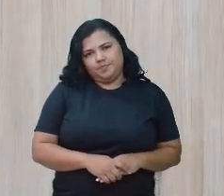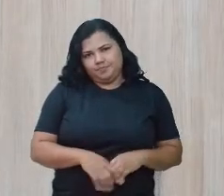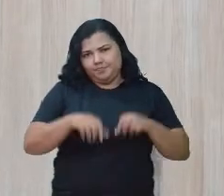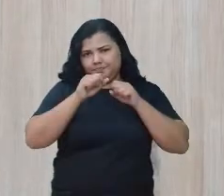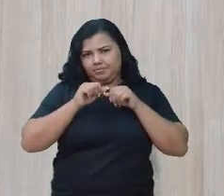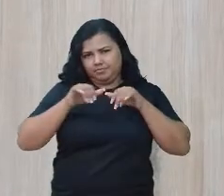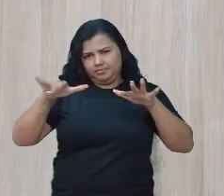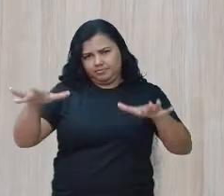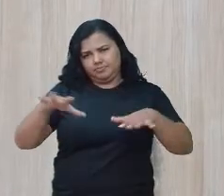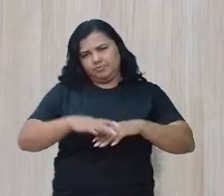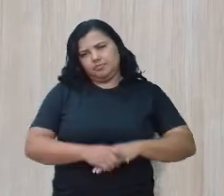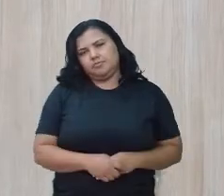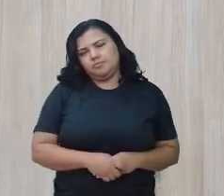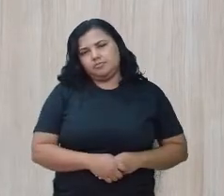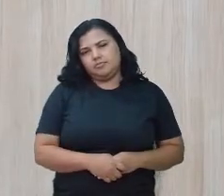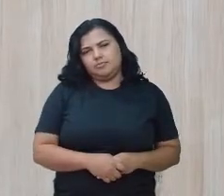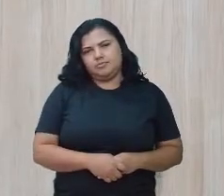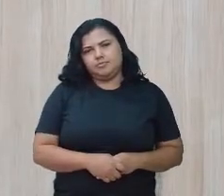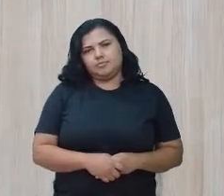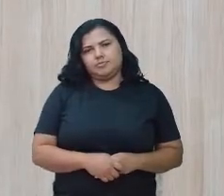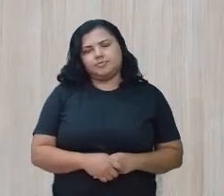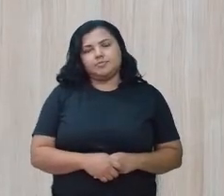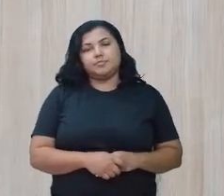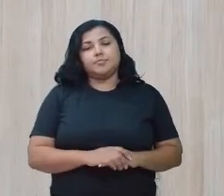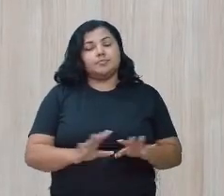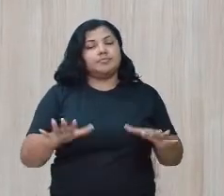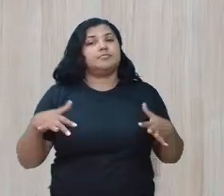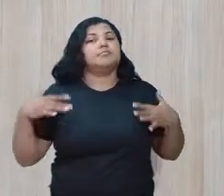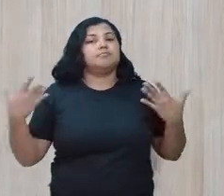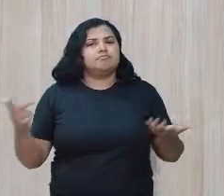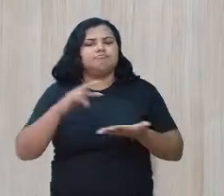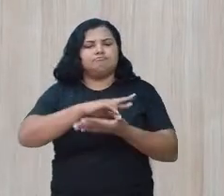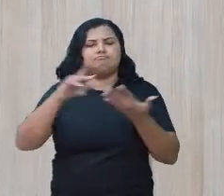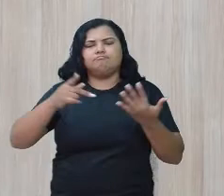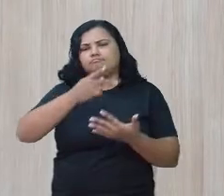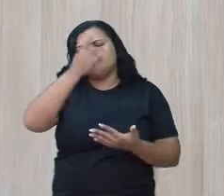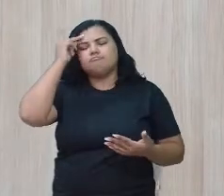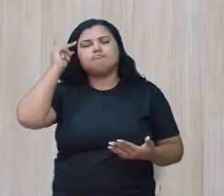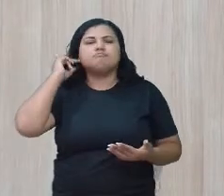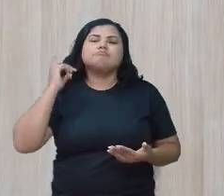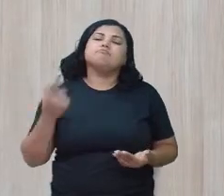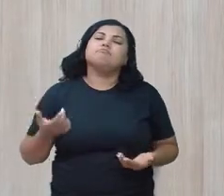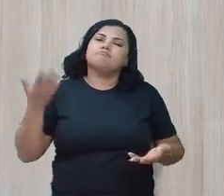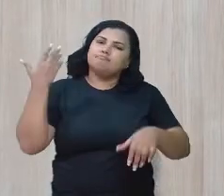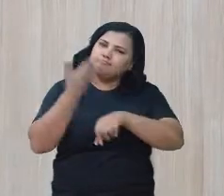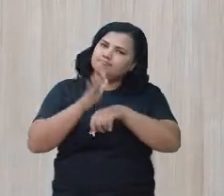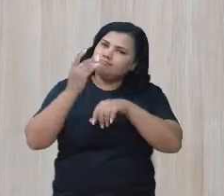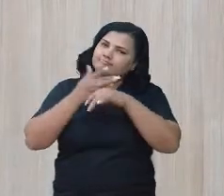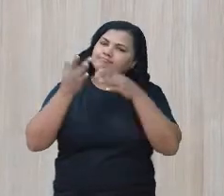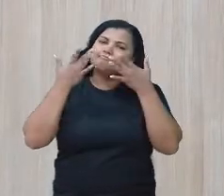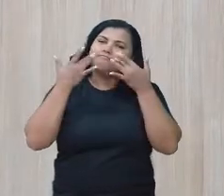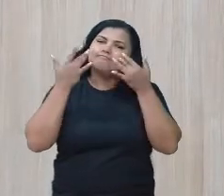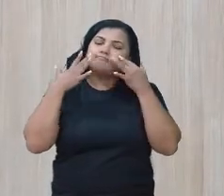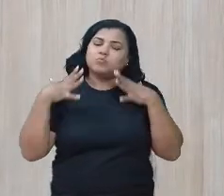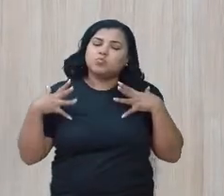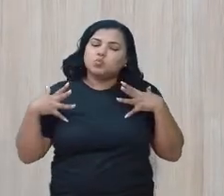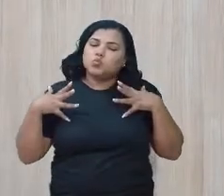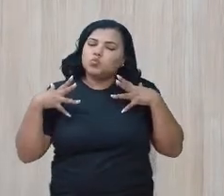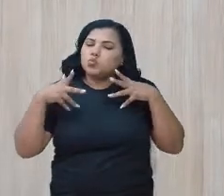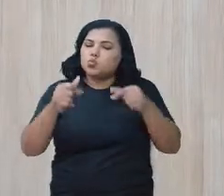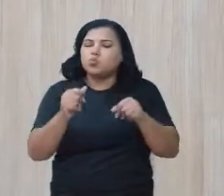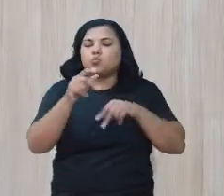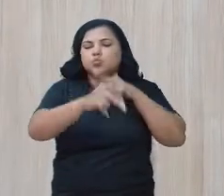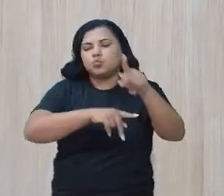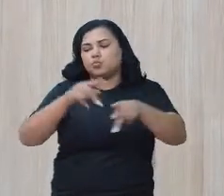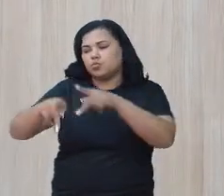expandiu a partir do Império Romano. Então, com tanta gente fazendo teatro, né, todas as civilizações que